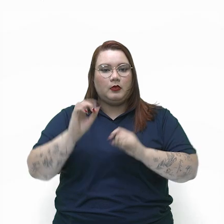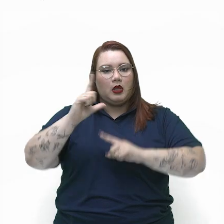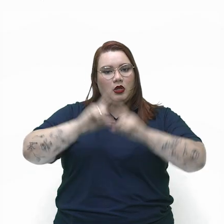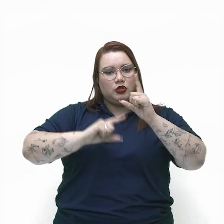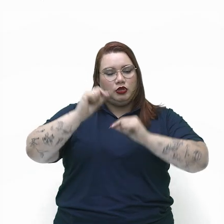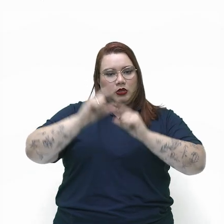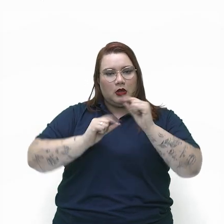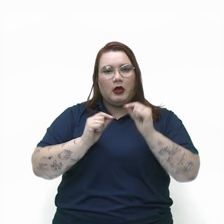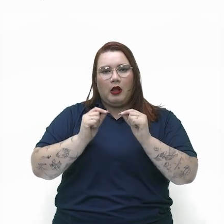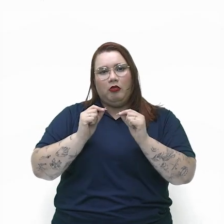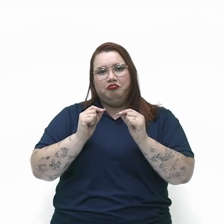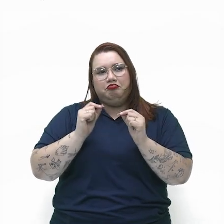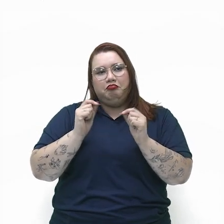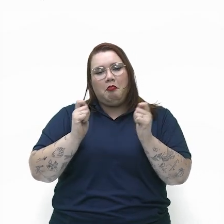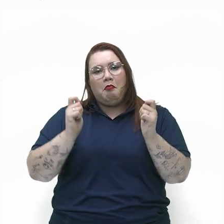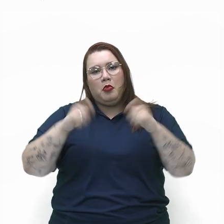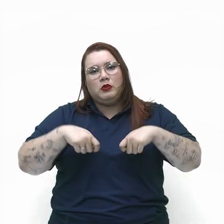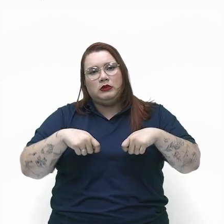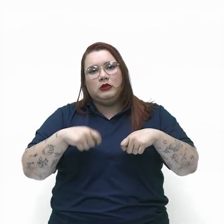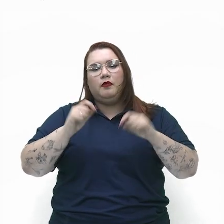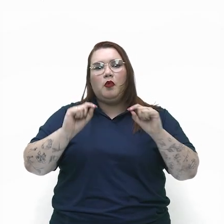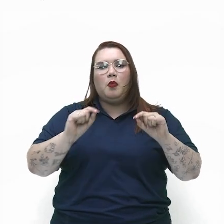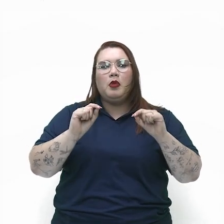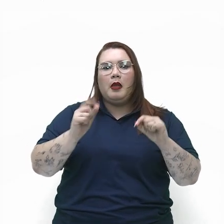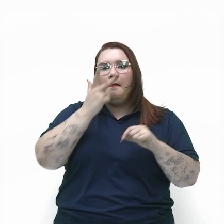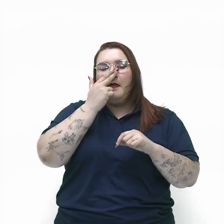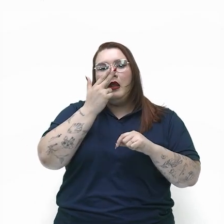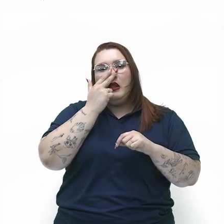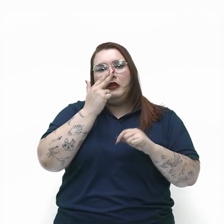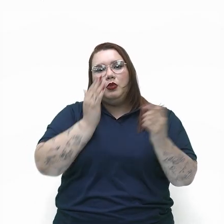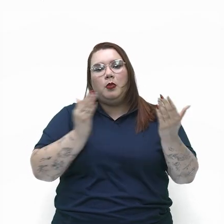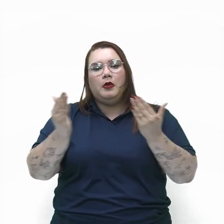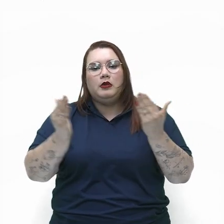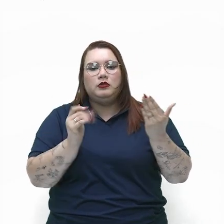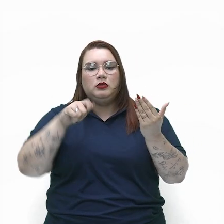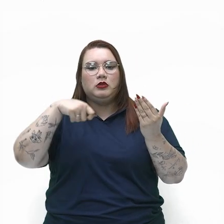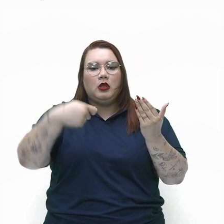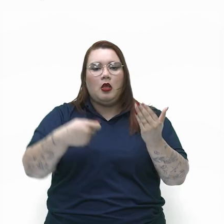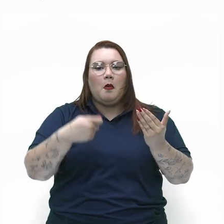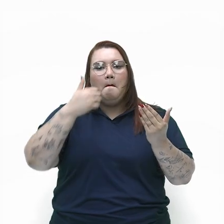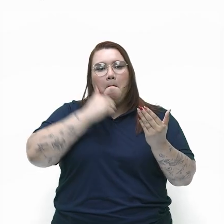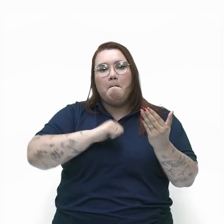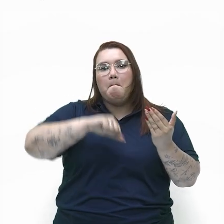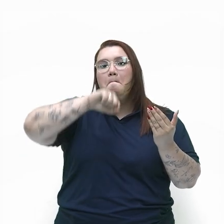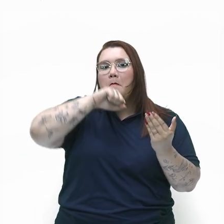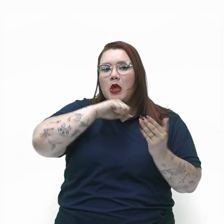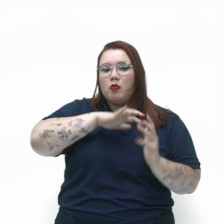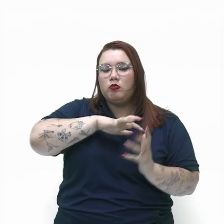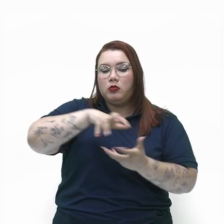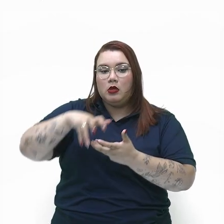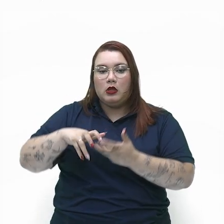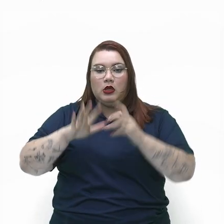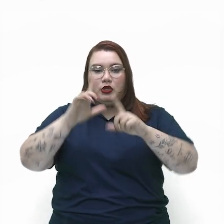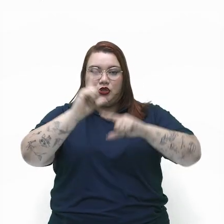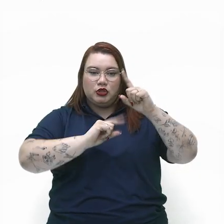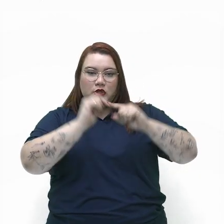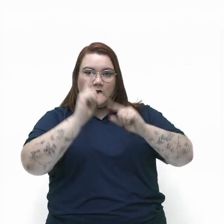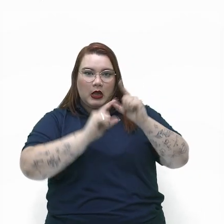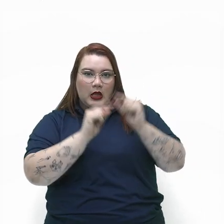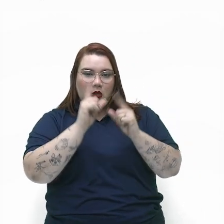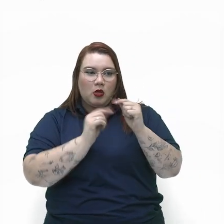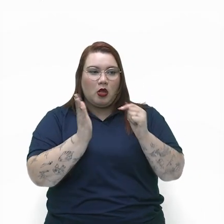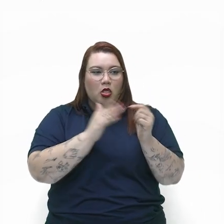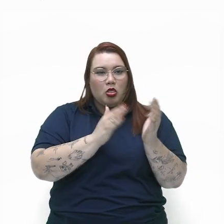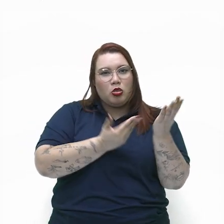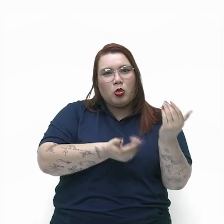A estrela, ela é como a mãe do planeta. Estrelas jovens, elas são bravas, elas soltam muita radiação ruim.